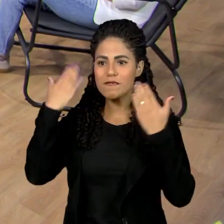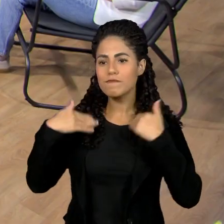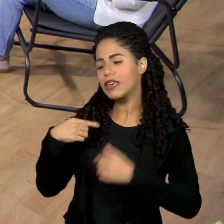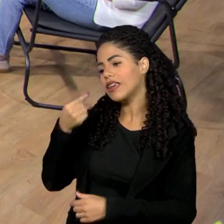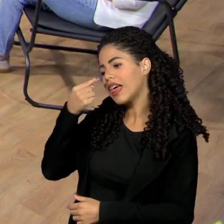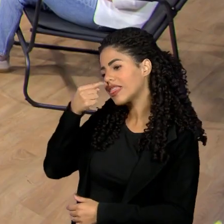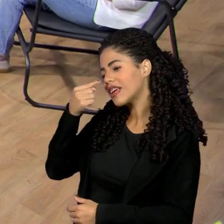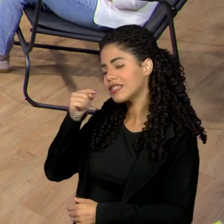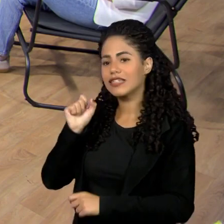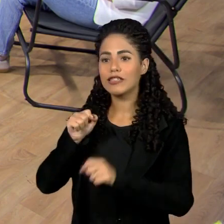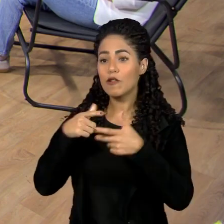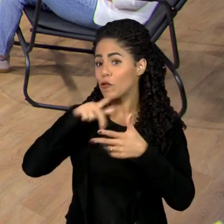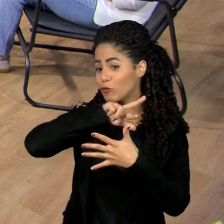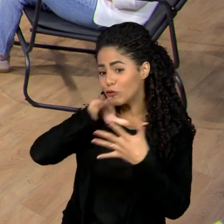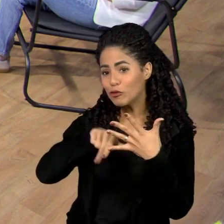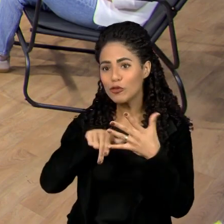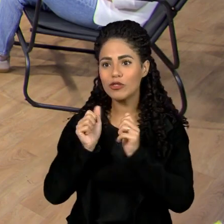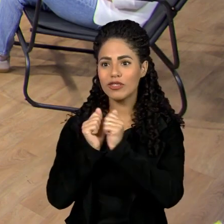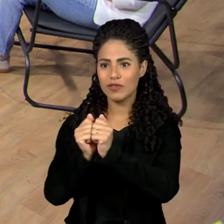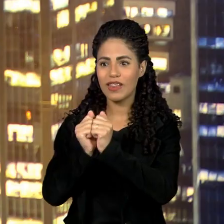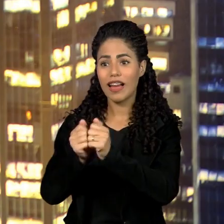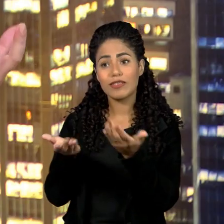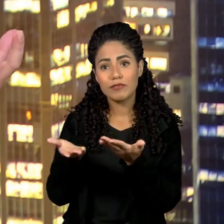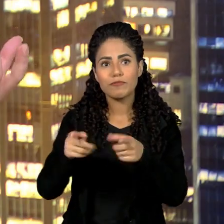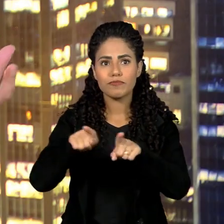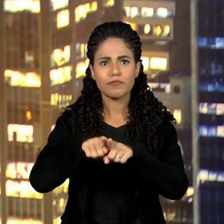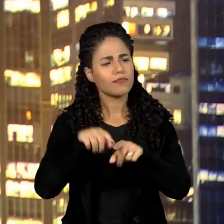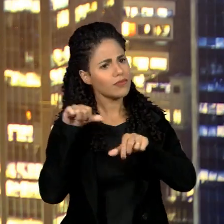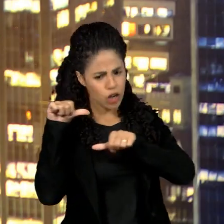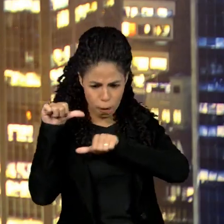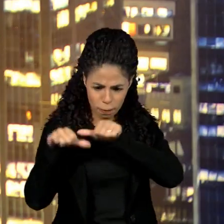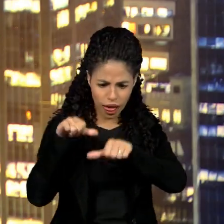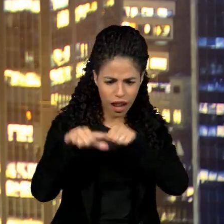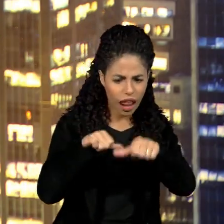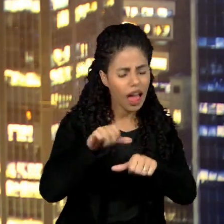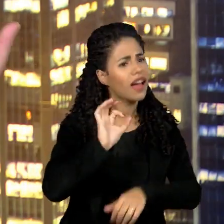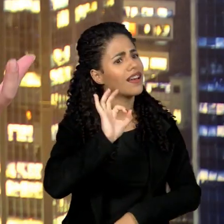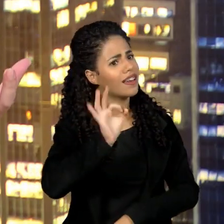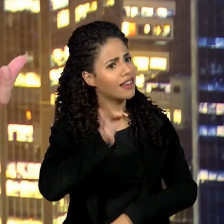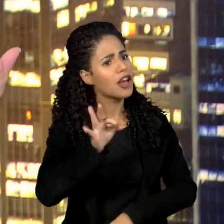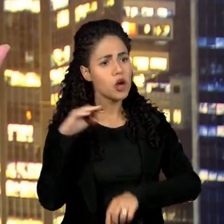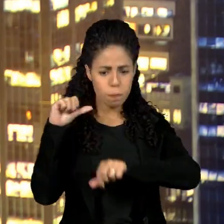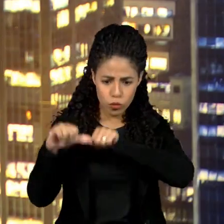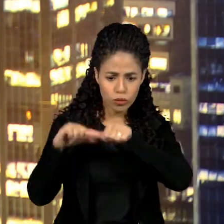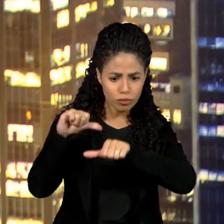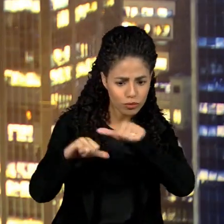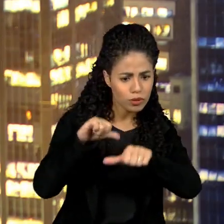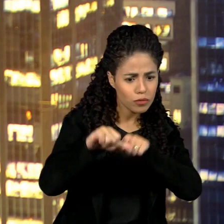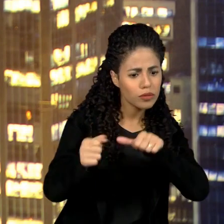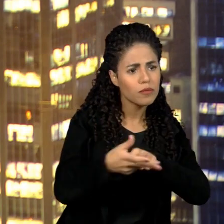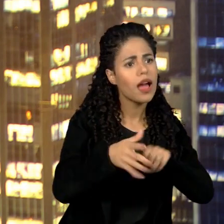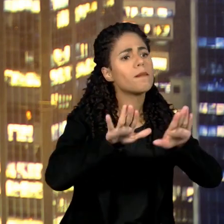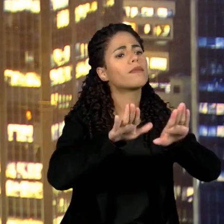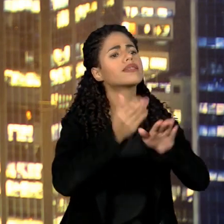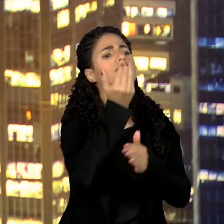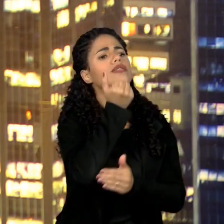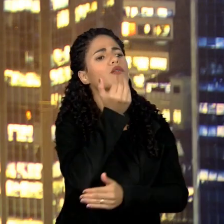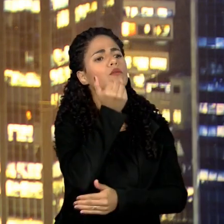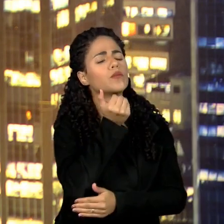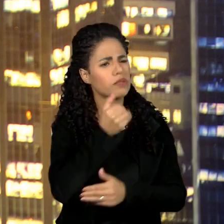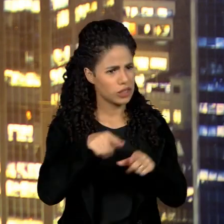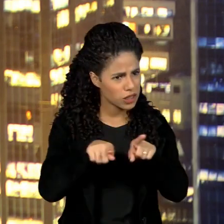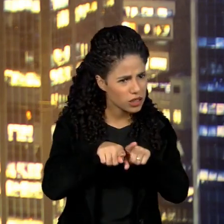tal. Agora, todos vocês citaram essa questão das transformações, as coisas de fato se modificam. Na questão da alimentação também, Adriana, como